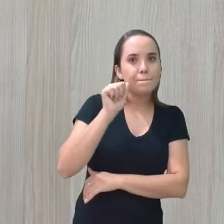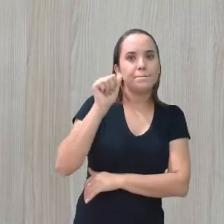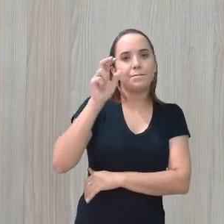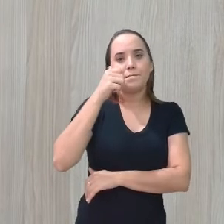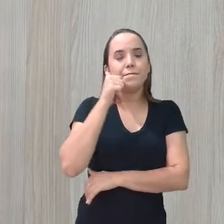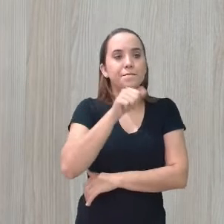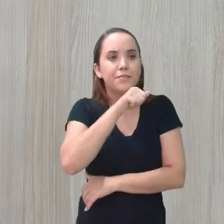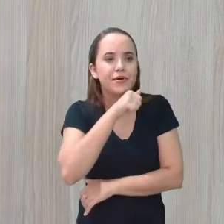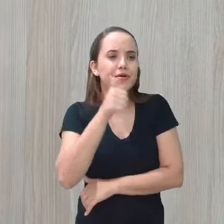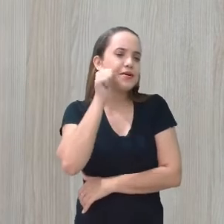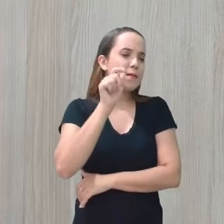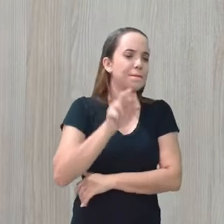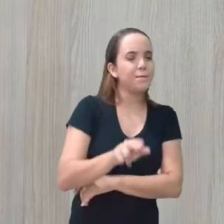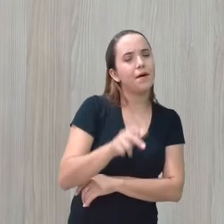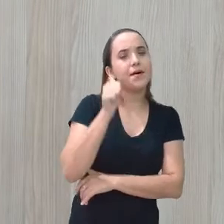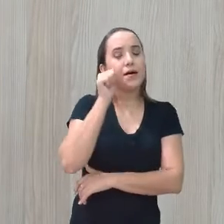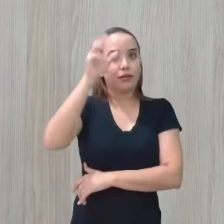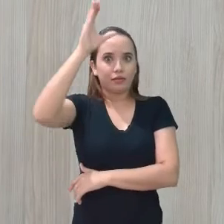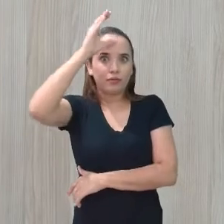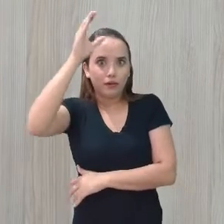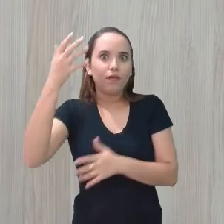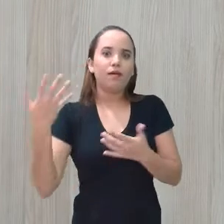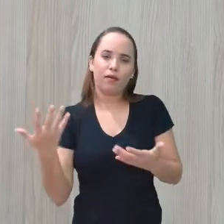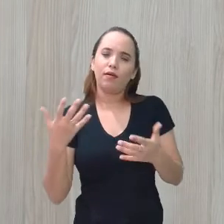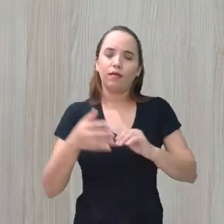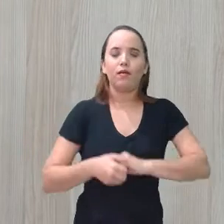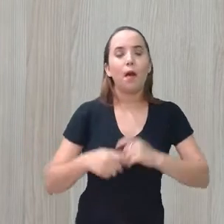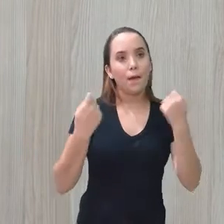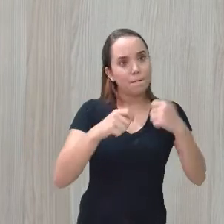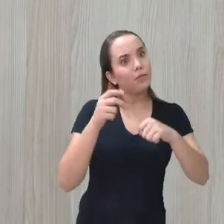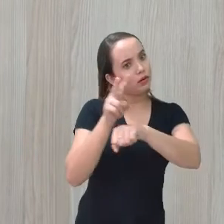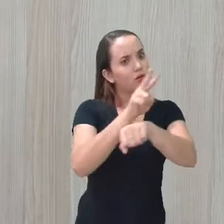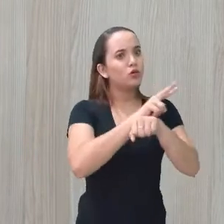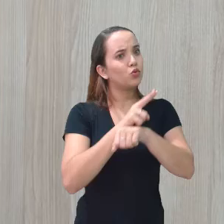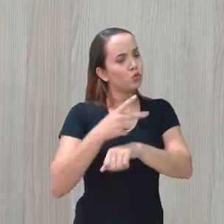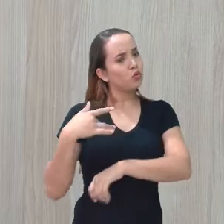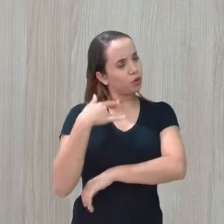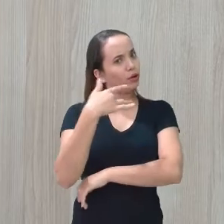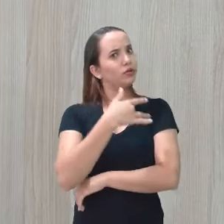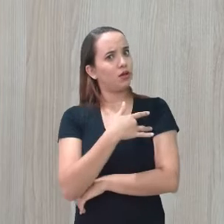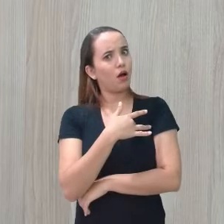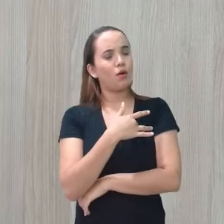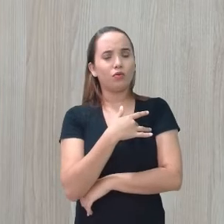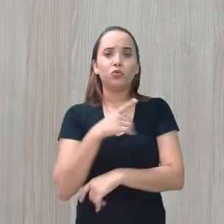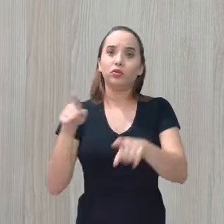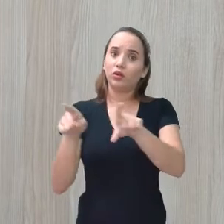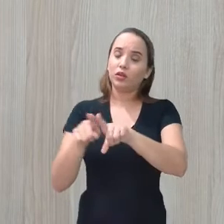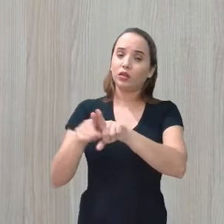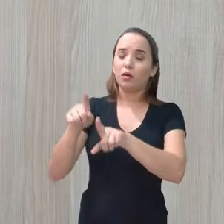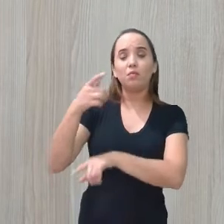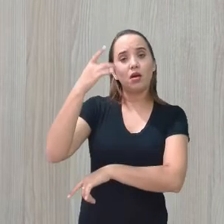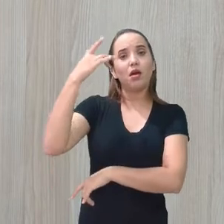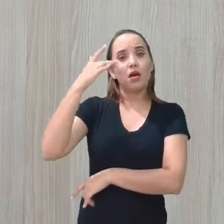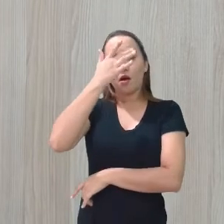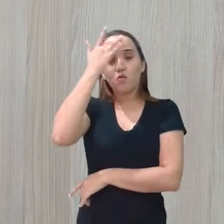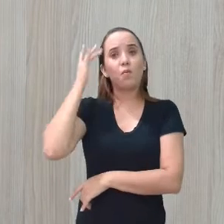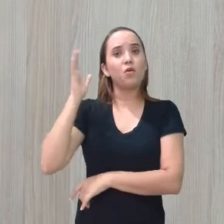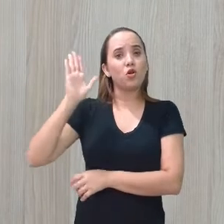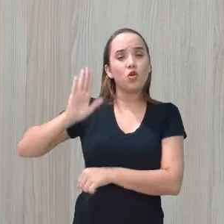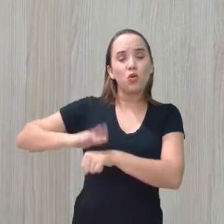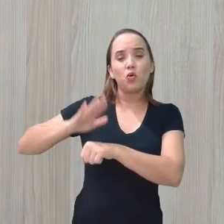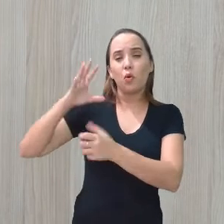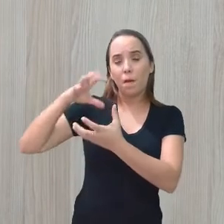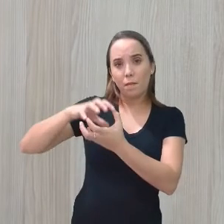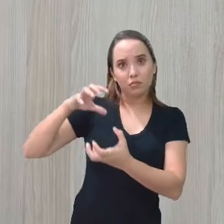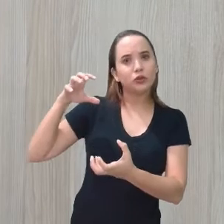Já começa a ter esse problema. E essas pessoas do câncer de colo retal, pessoas de mais idade, então procurar os postos de saúde,